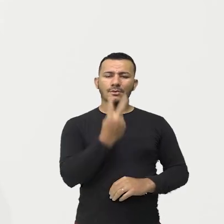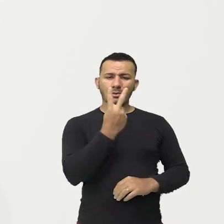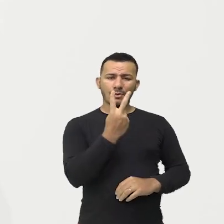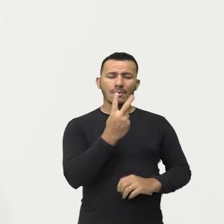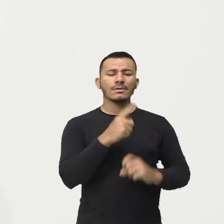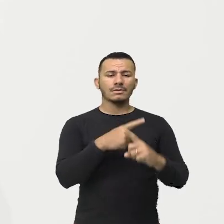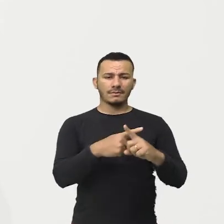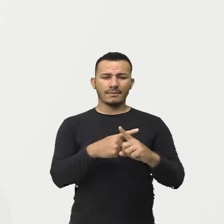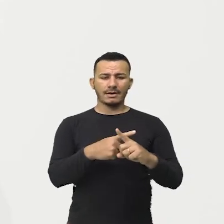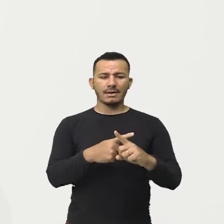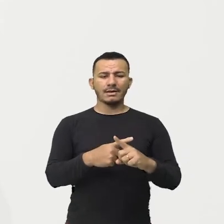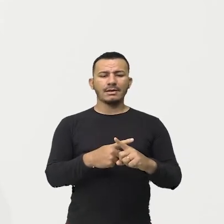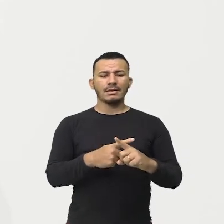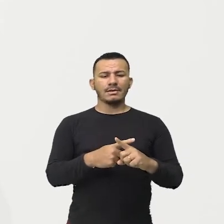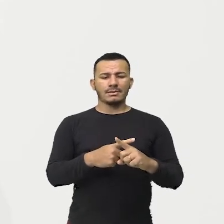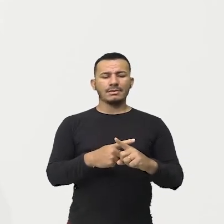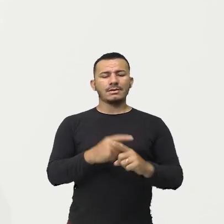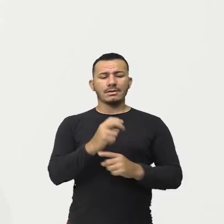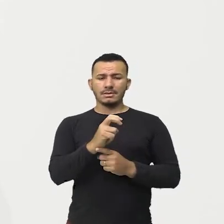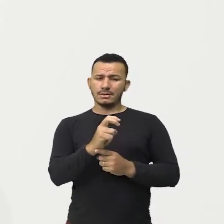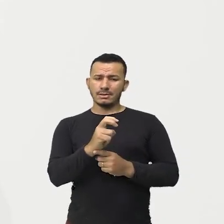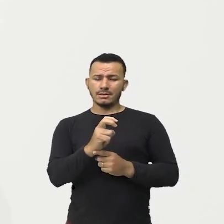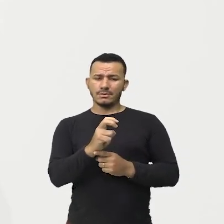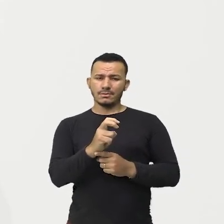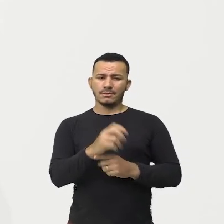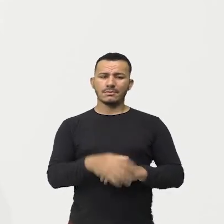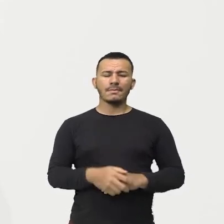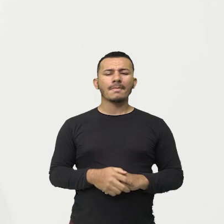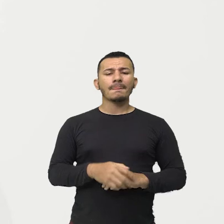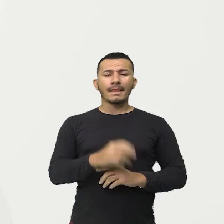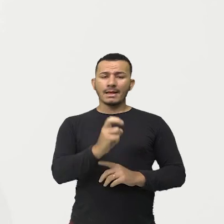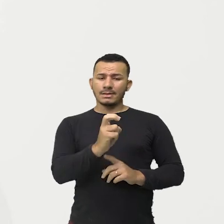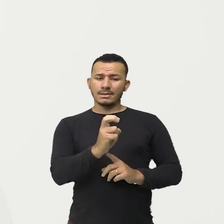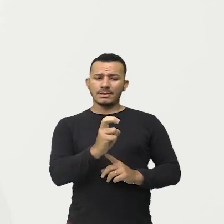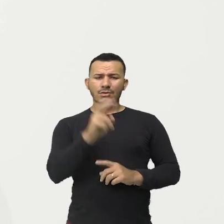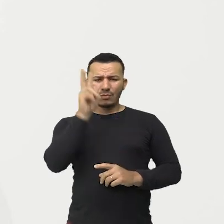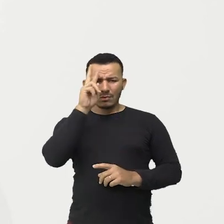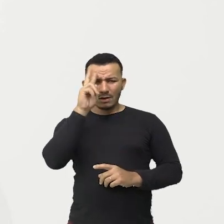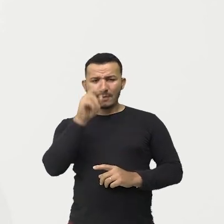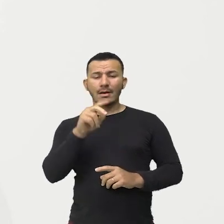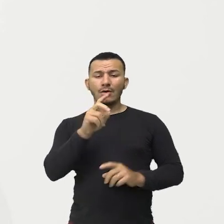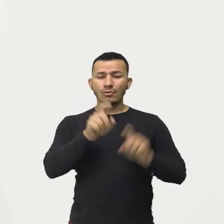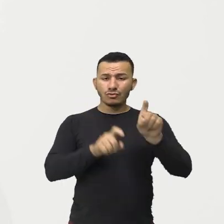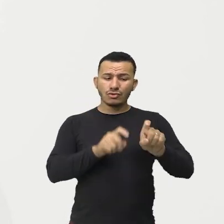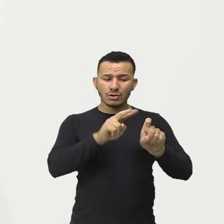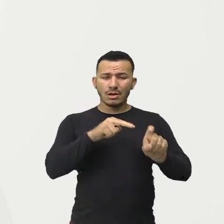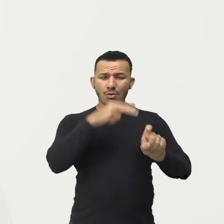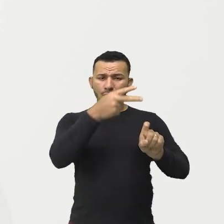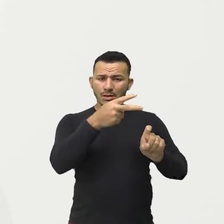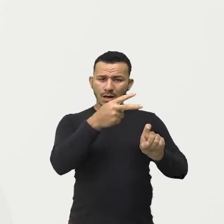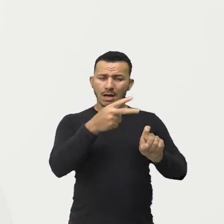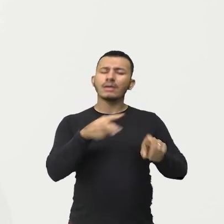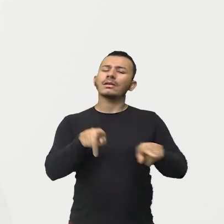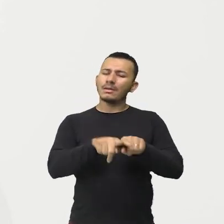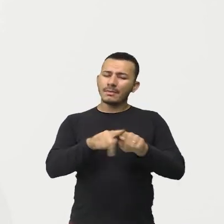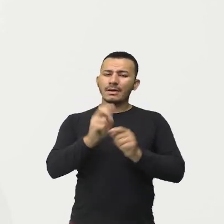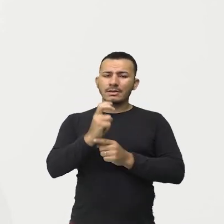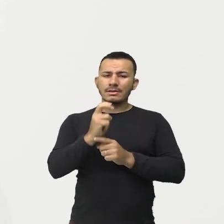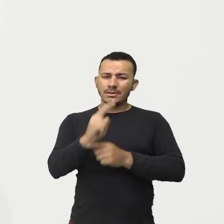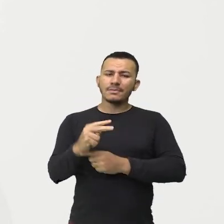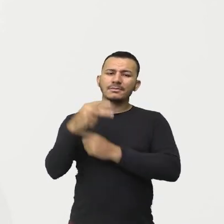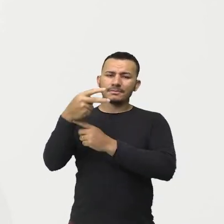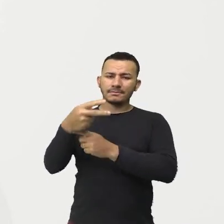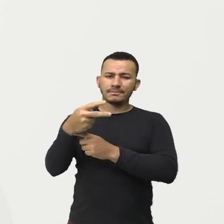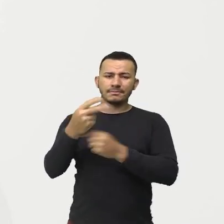2 vezes 5. Agora fica esperto, ó, porque esse 5 está elevado ao quadrado, tá bom? Vamos repetir